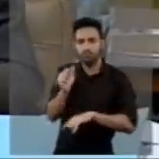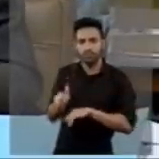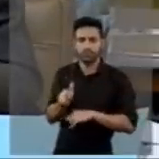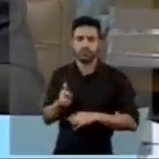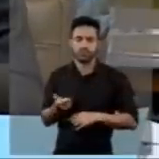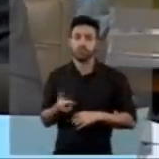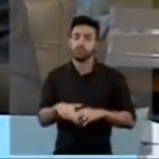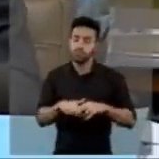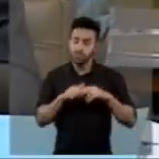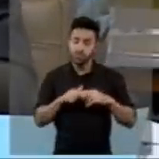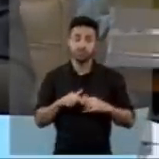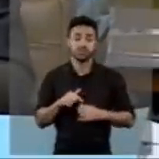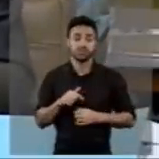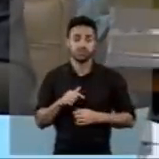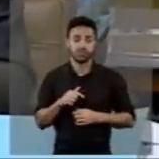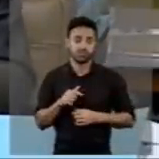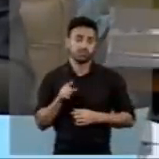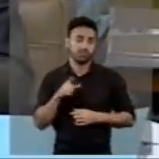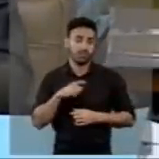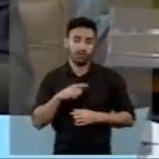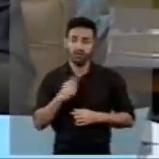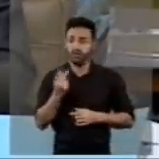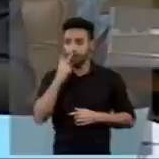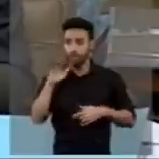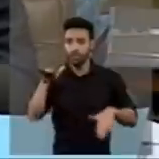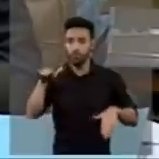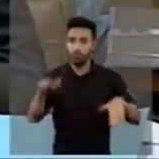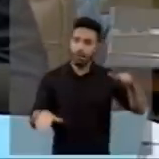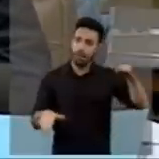econômica deve ser desproporcional,